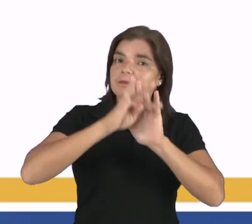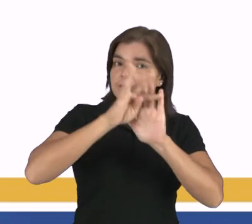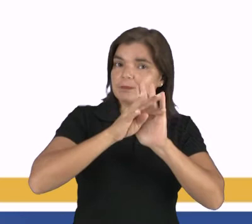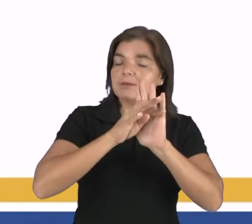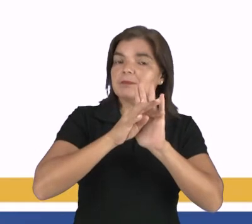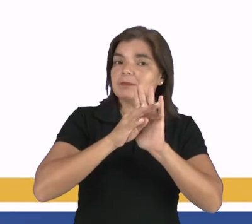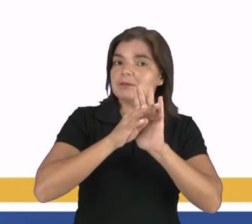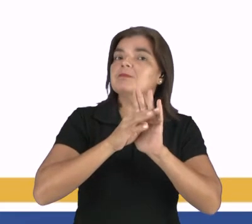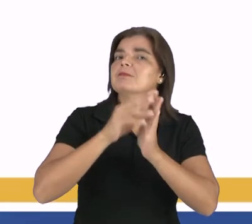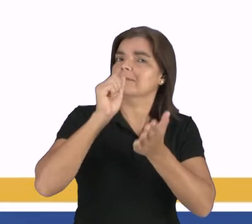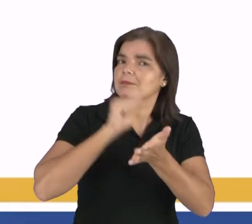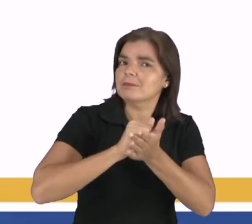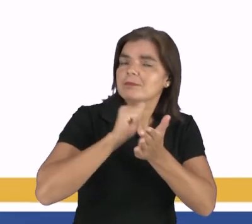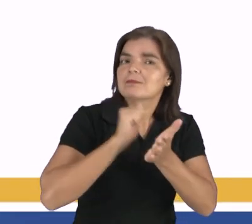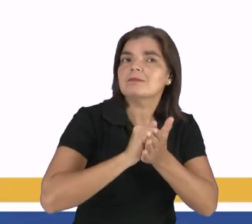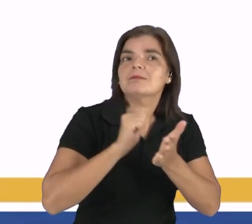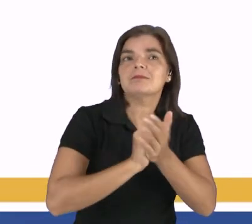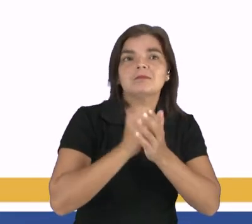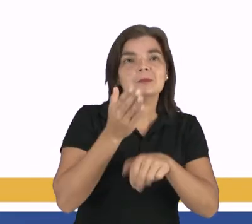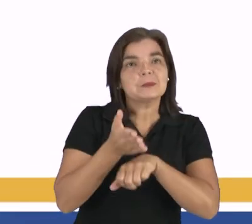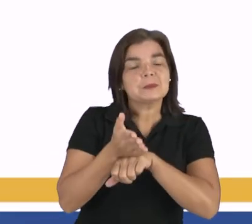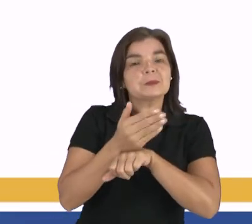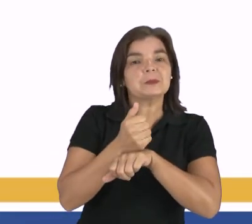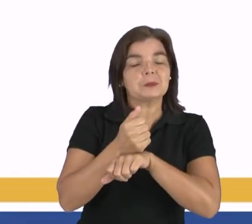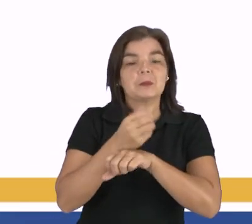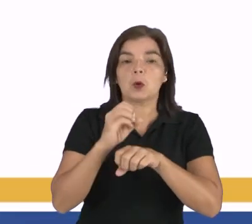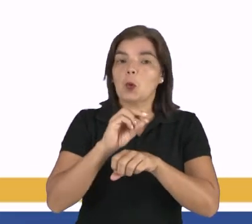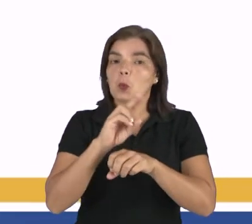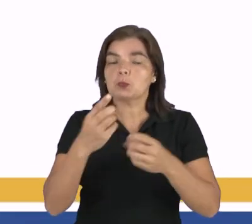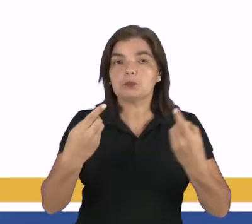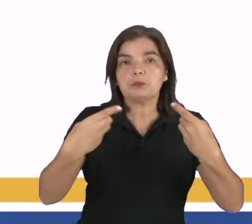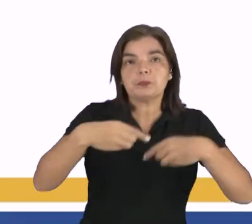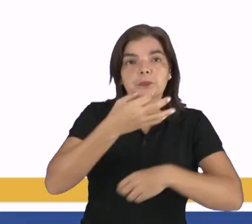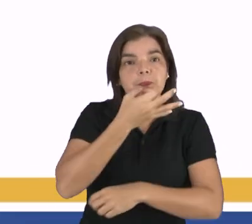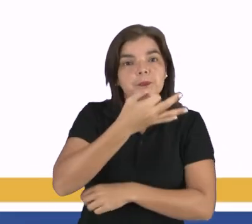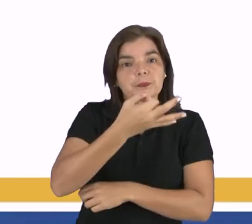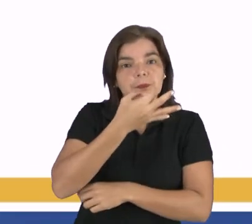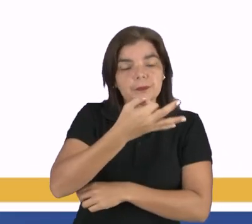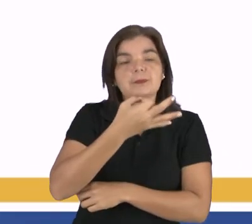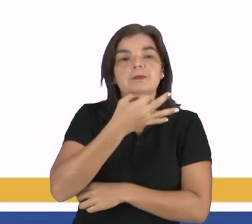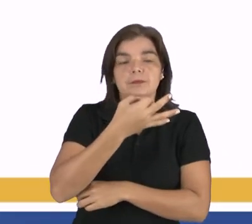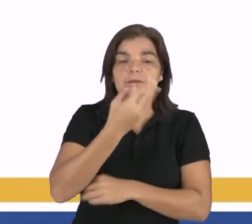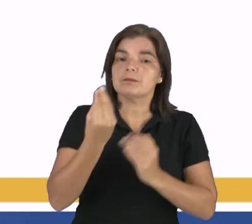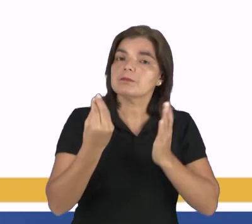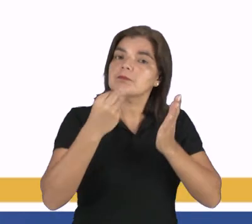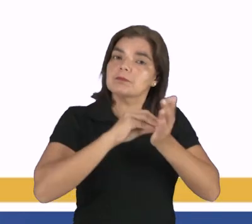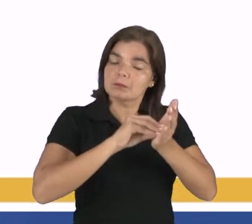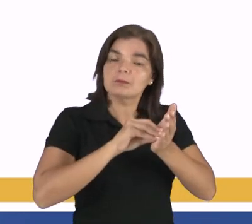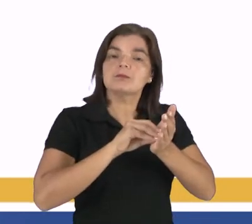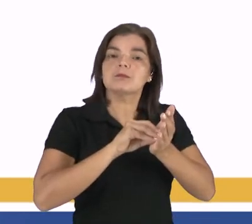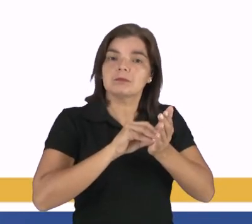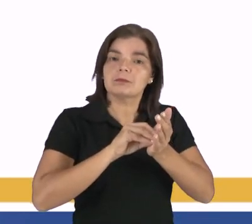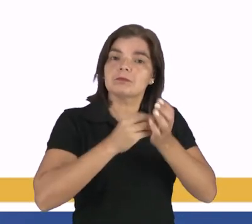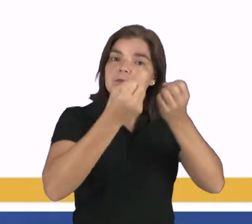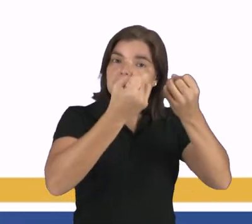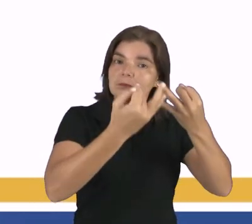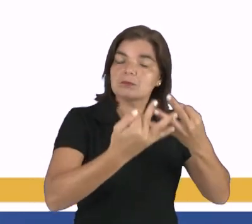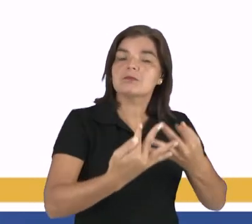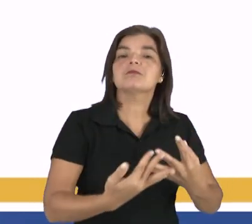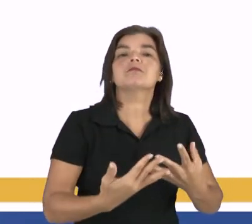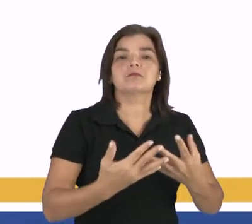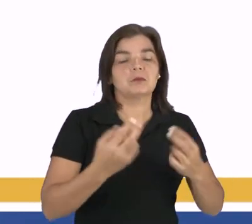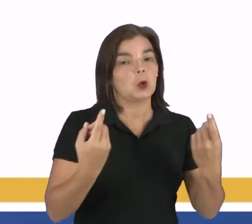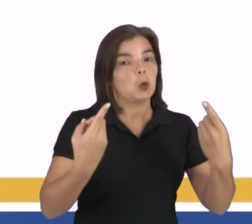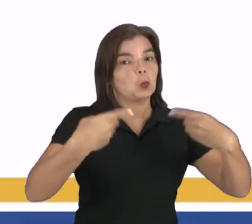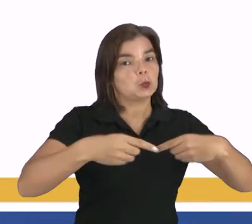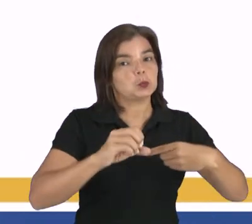bem articulado. Antecipa ou contesta a sua opinião, ou seja, coloca os seus argumentos contra ou